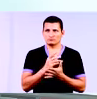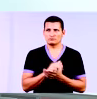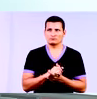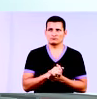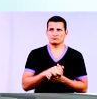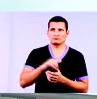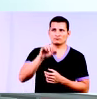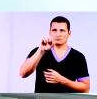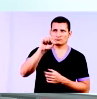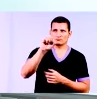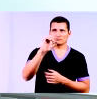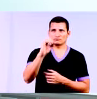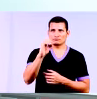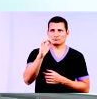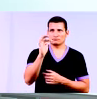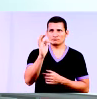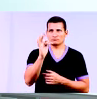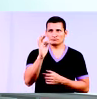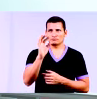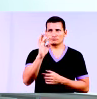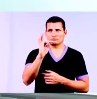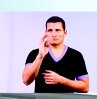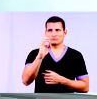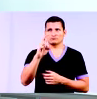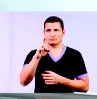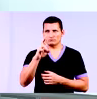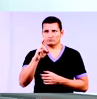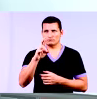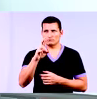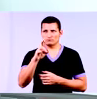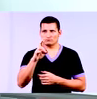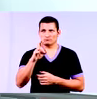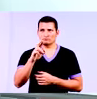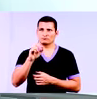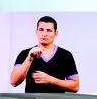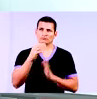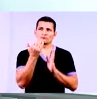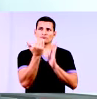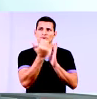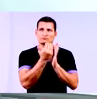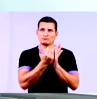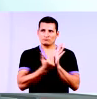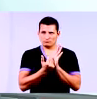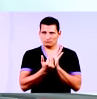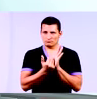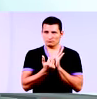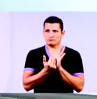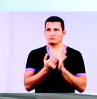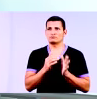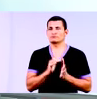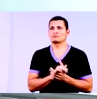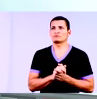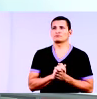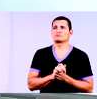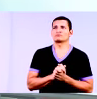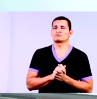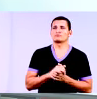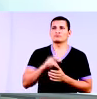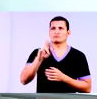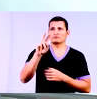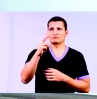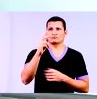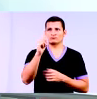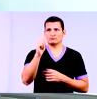de novo aquele conceito, o software é que faz essa máquina útil. O hardware é só o equipamento, que ele pode estar ligado ou desligado, ele não tem